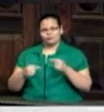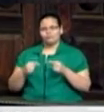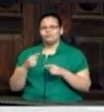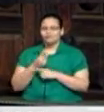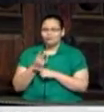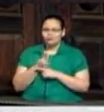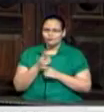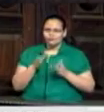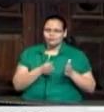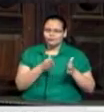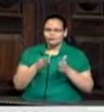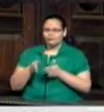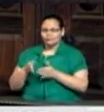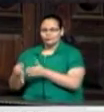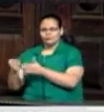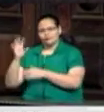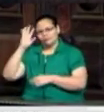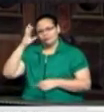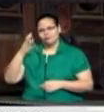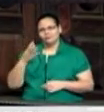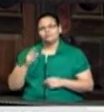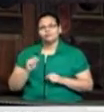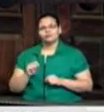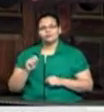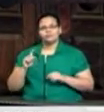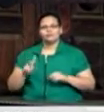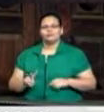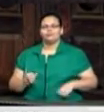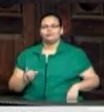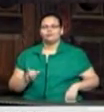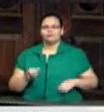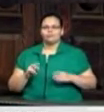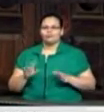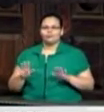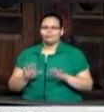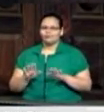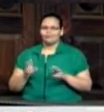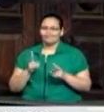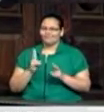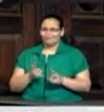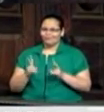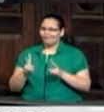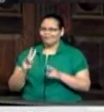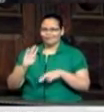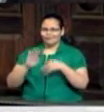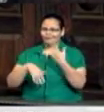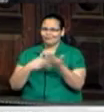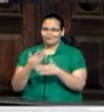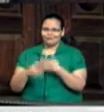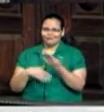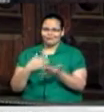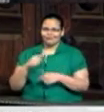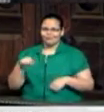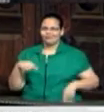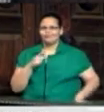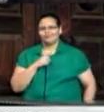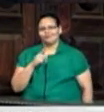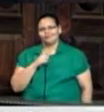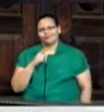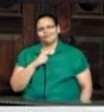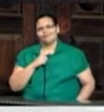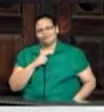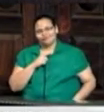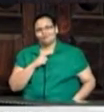caminho, vai se ficar, sabe, nesse pântano que estamos